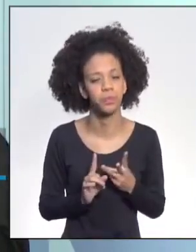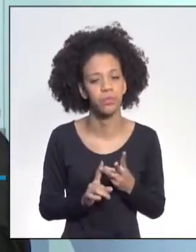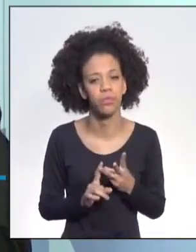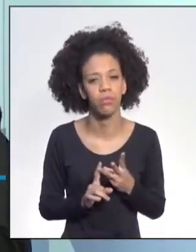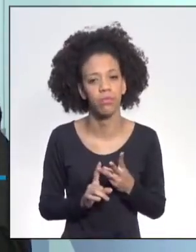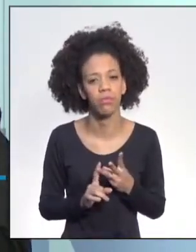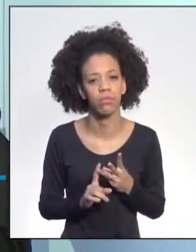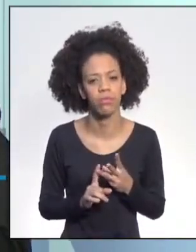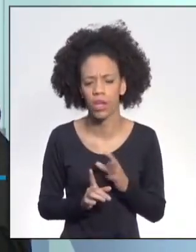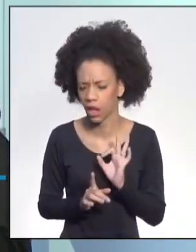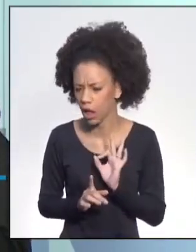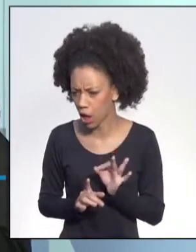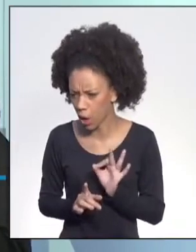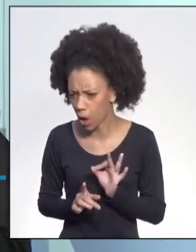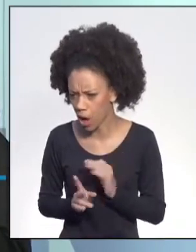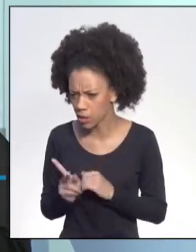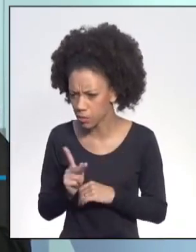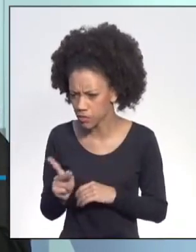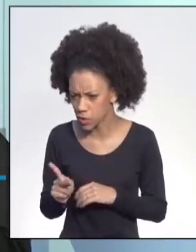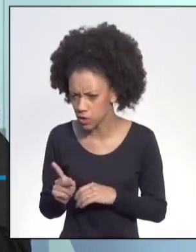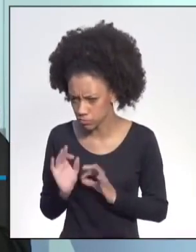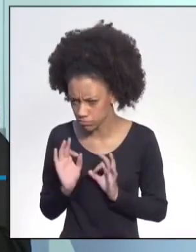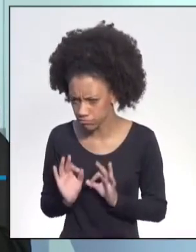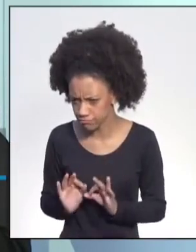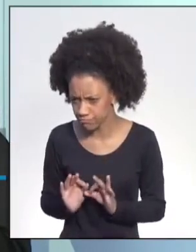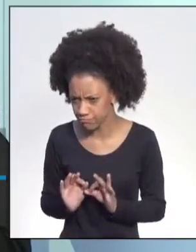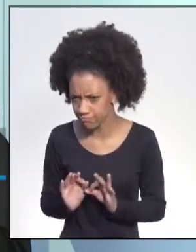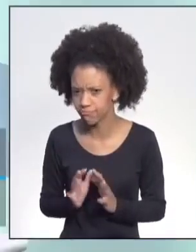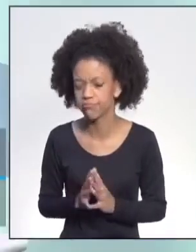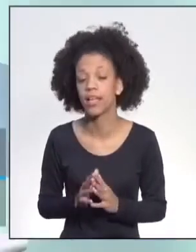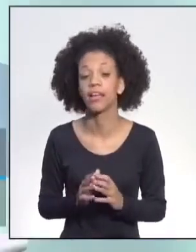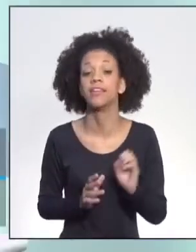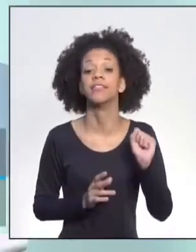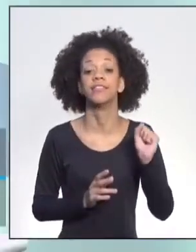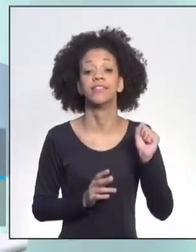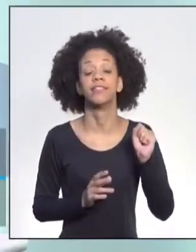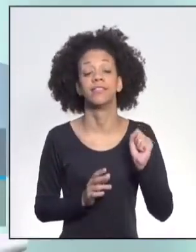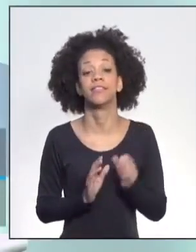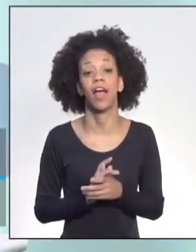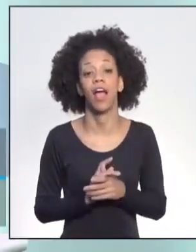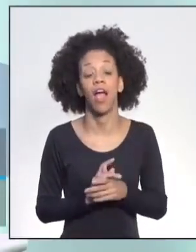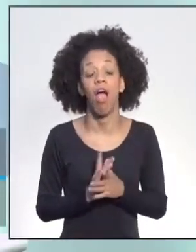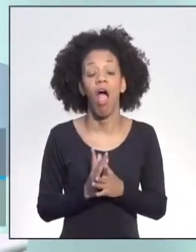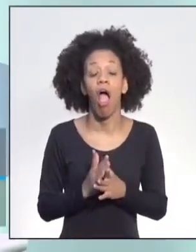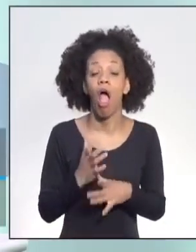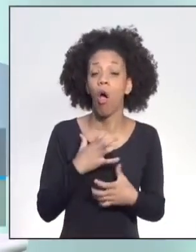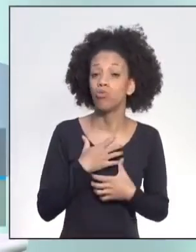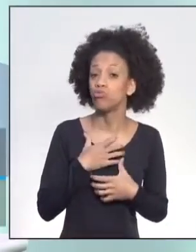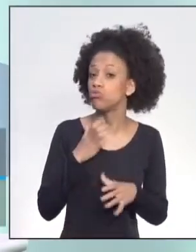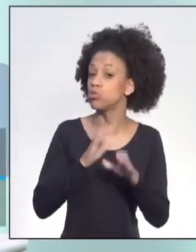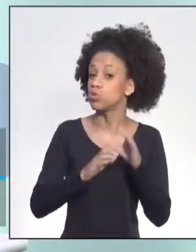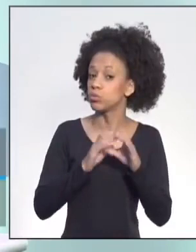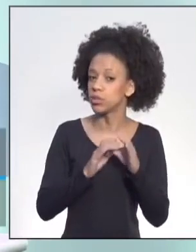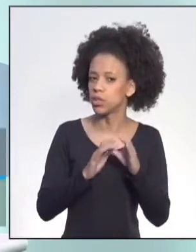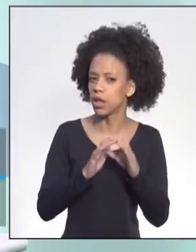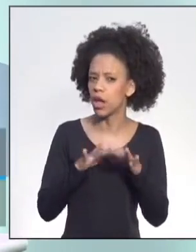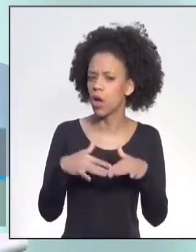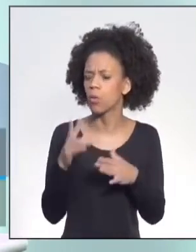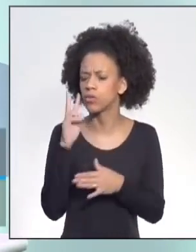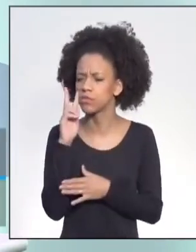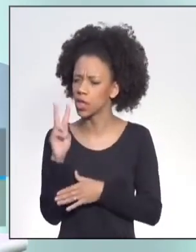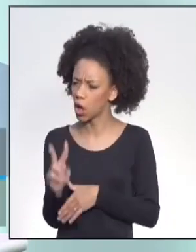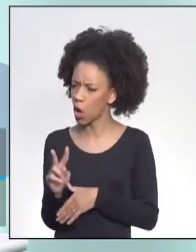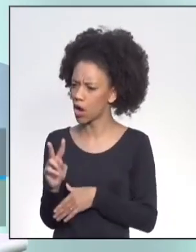Está correto, professora? É isso mesmo que Sim. Os estudantes estão colocando? Sim, é uma forma de comunicação. Logo quando vocês